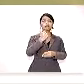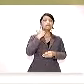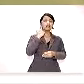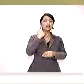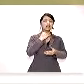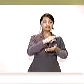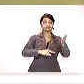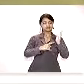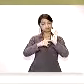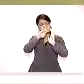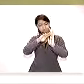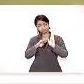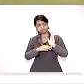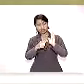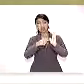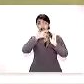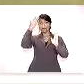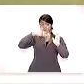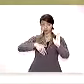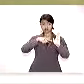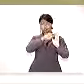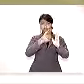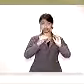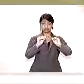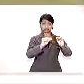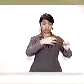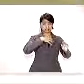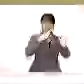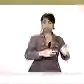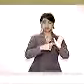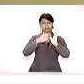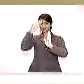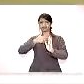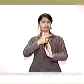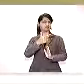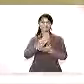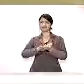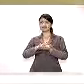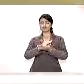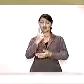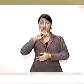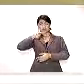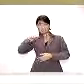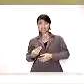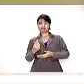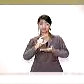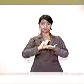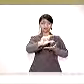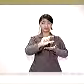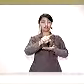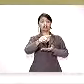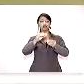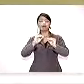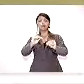Município não se mostram suficiente Para comprovar que os recursos foram devidamente aplicados no total de R 1 milhão de reais repassados somente foi comprovado a aplicação